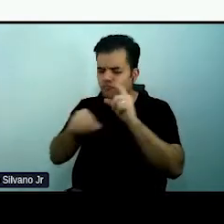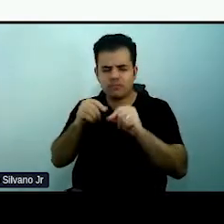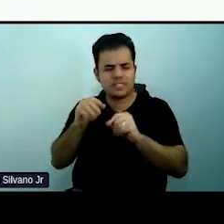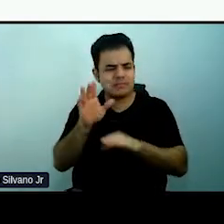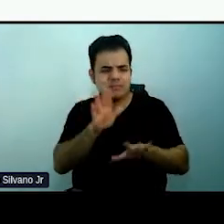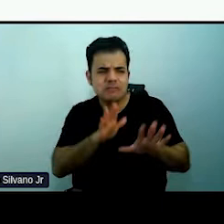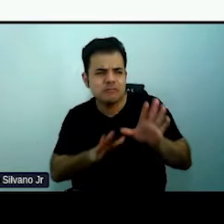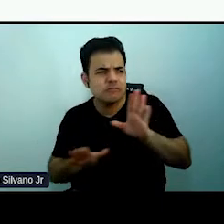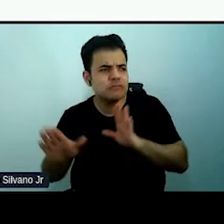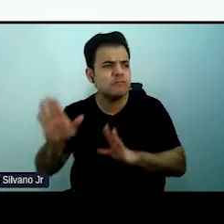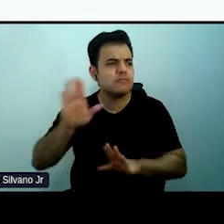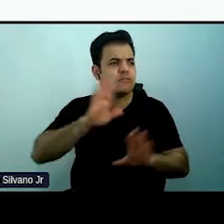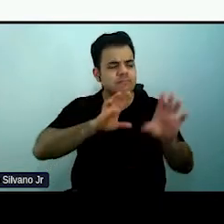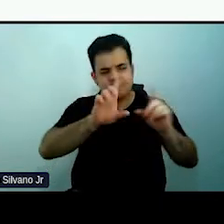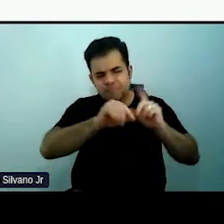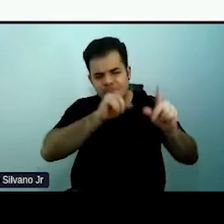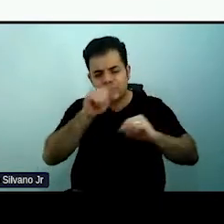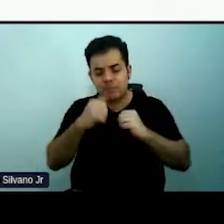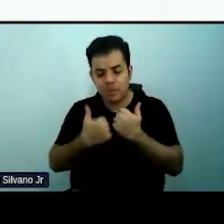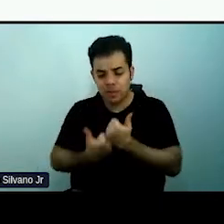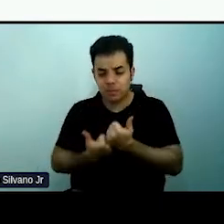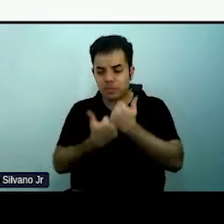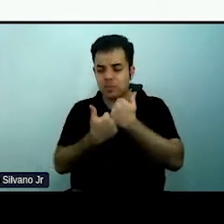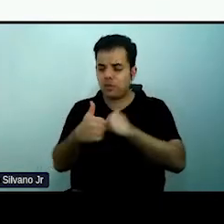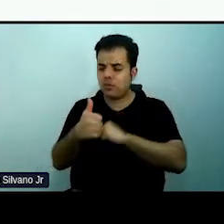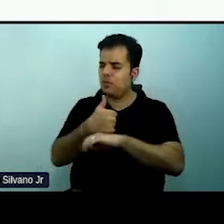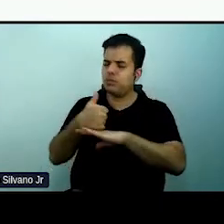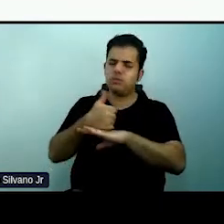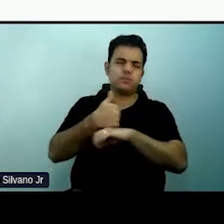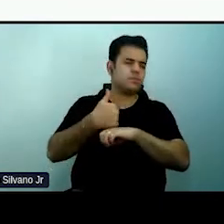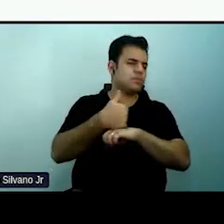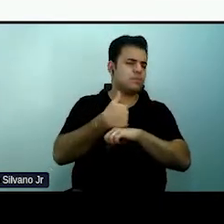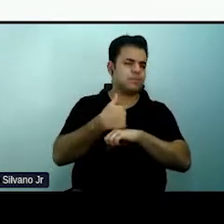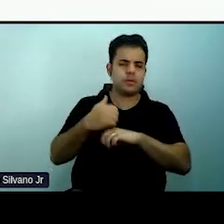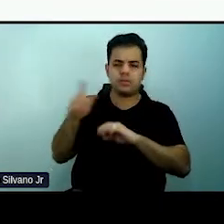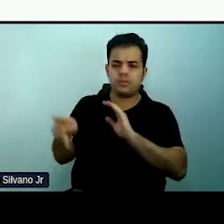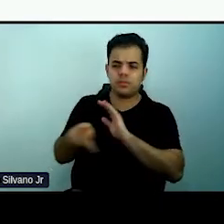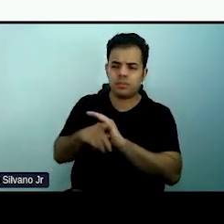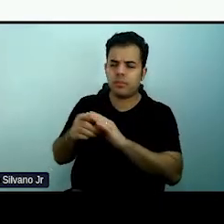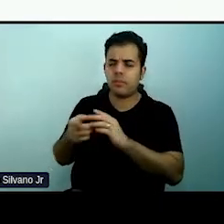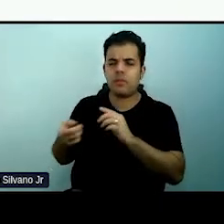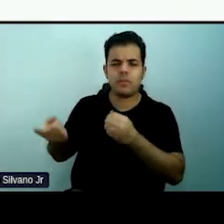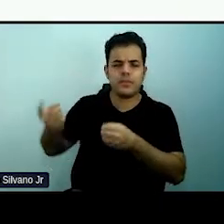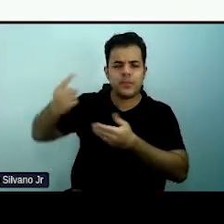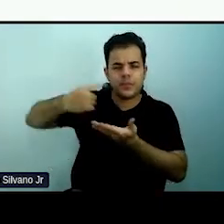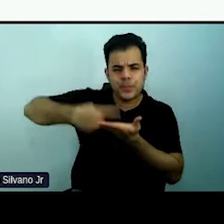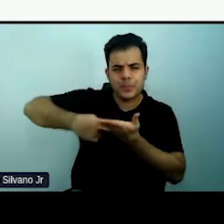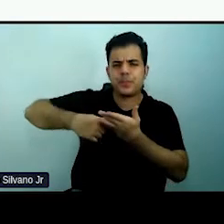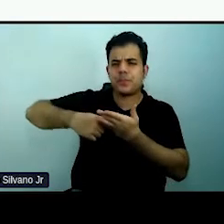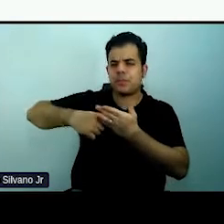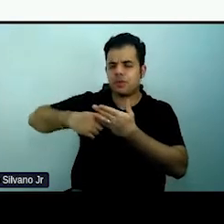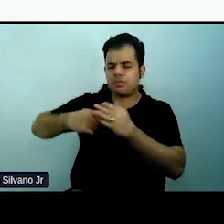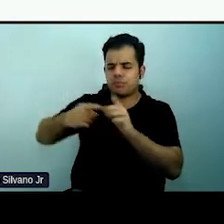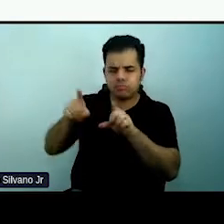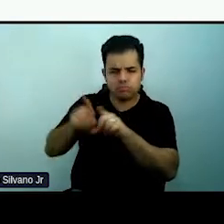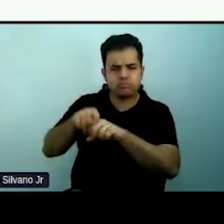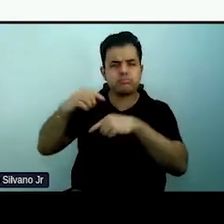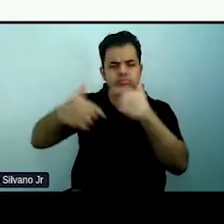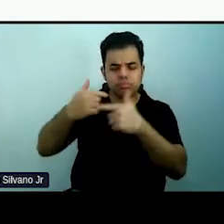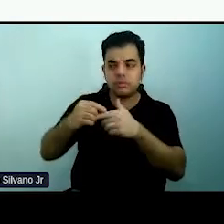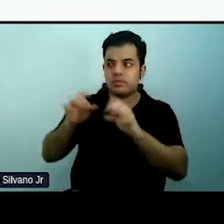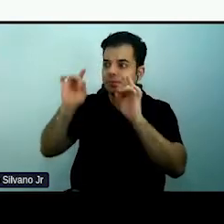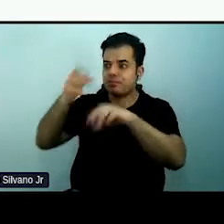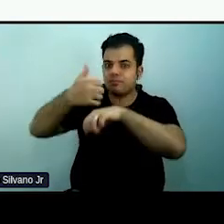cuidadoso, que eu tive o apoio aí de profissionais, desde a nossa business partner, a nossa especialista em